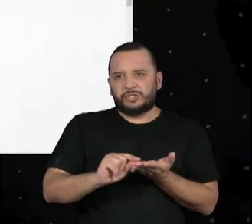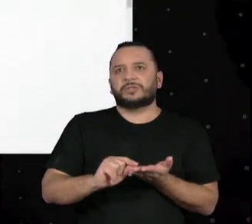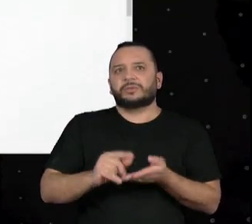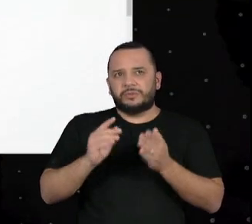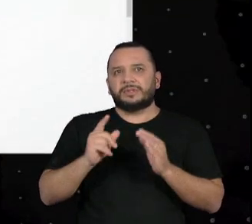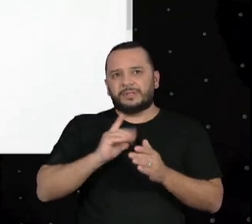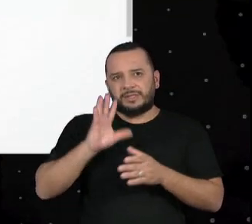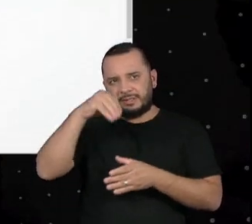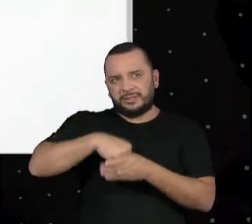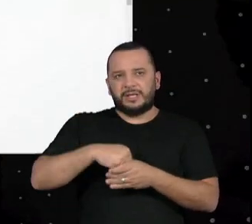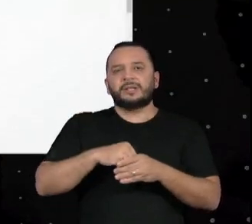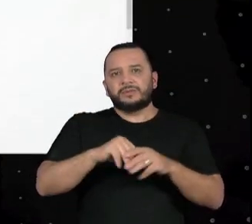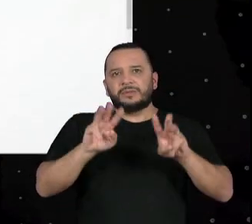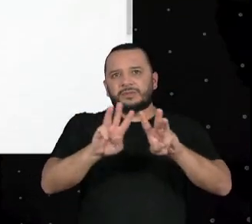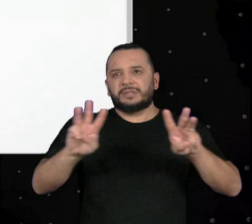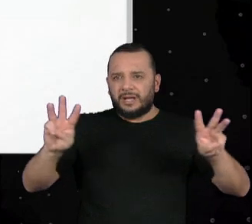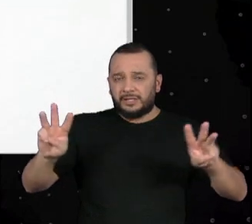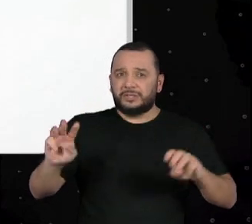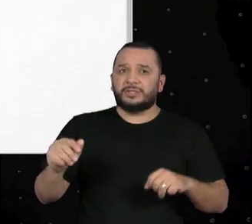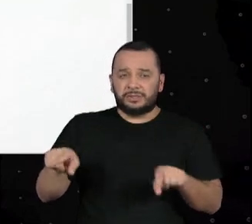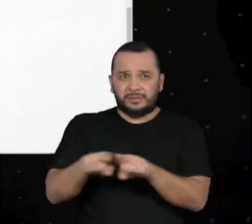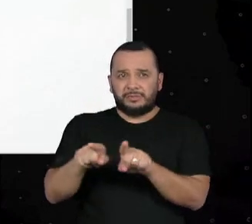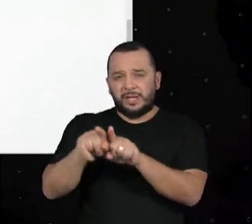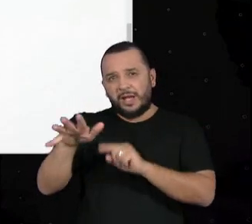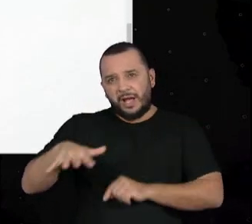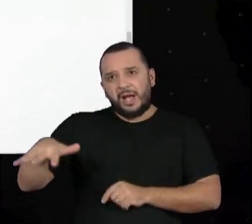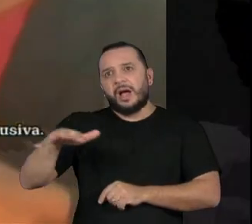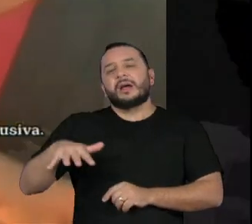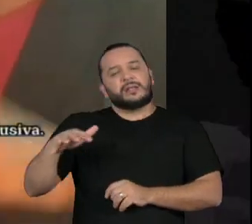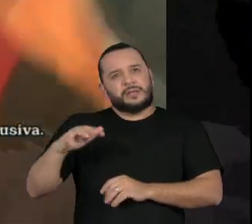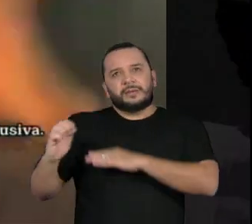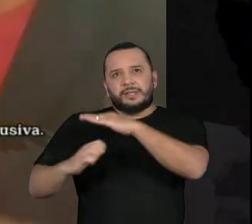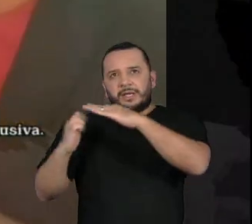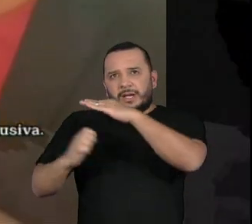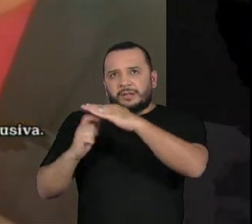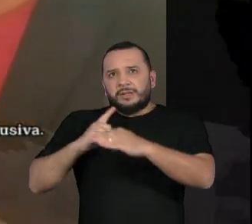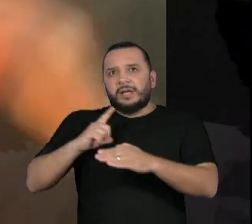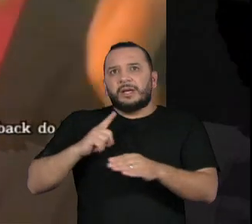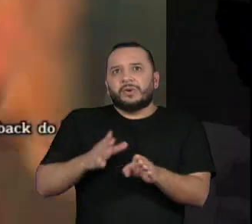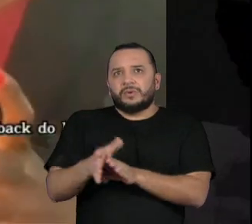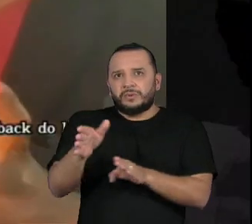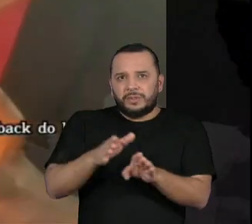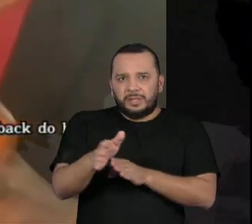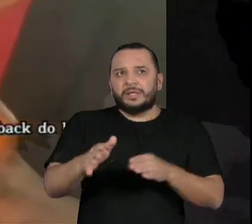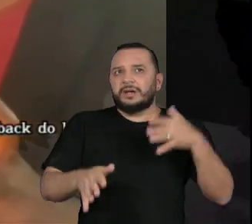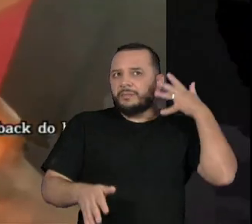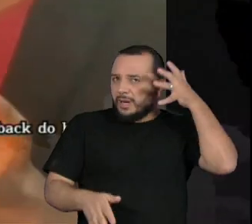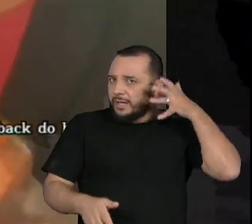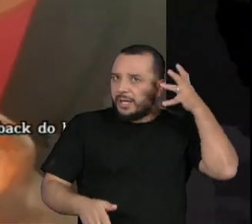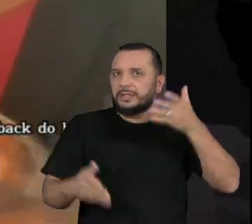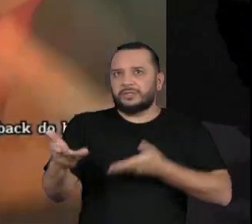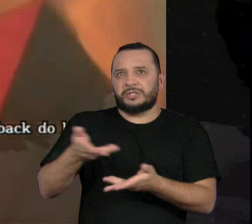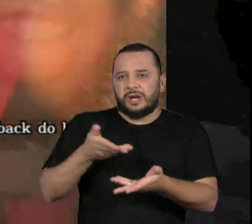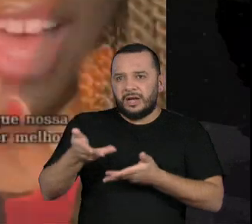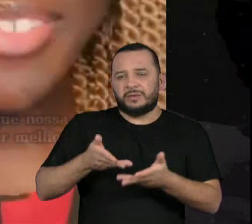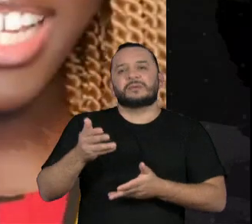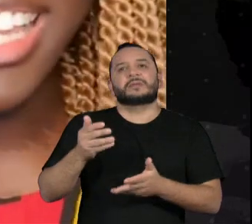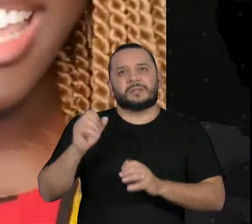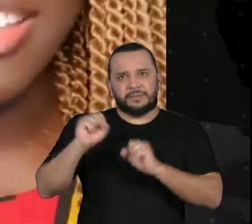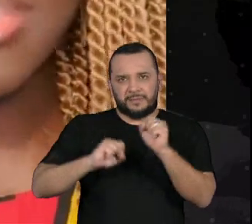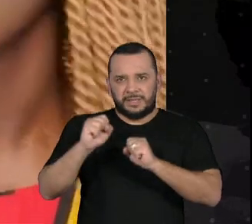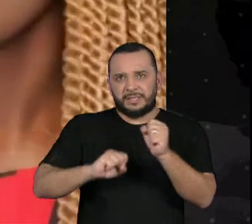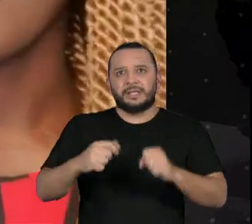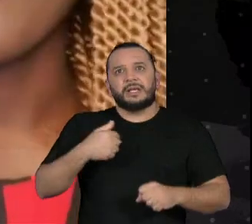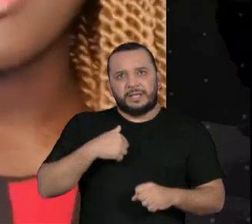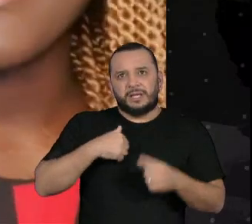site, etc. O meio empresarial através de consultorias, palestras, diálogos com empresas. Eu, pessoalmente, já tive a oportunidade